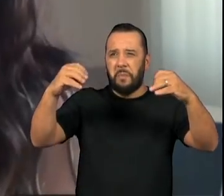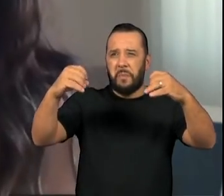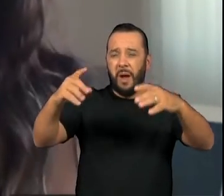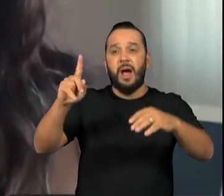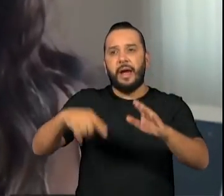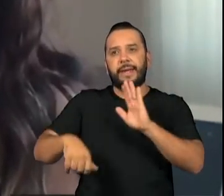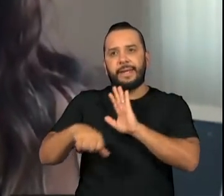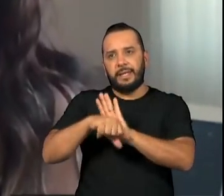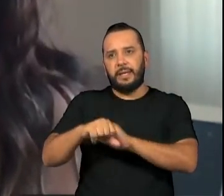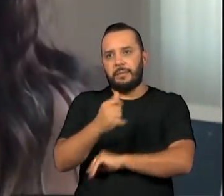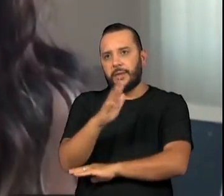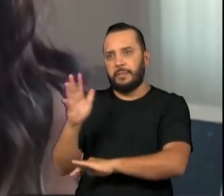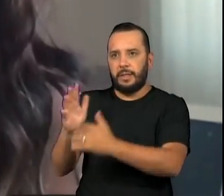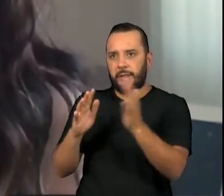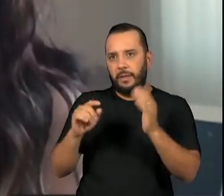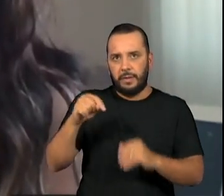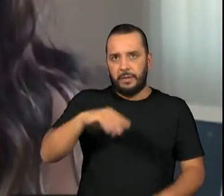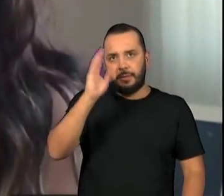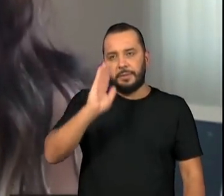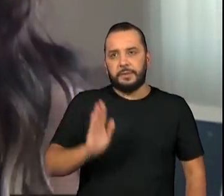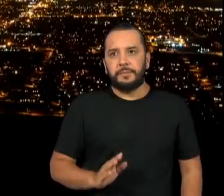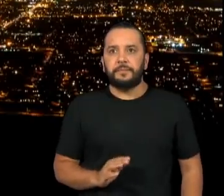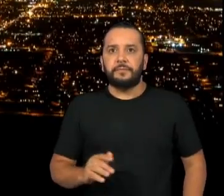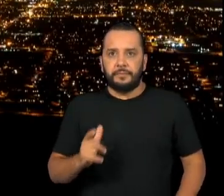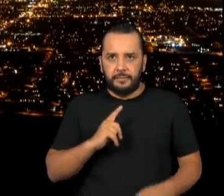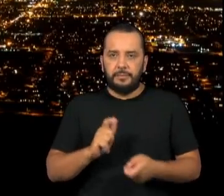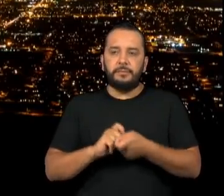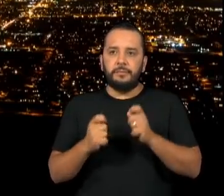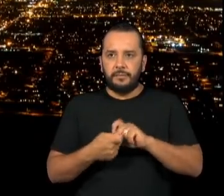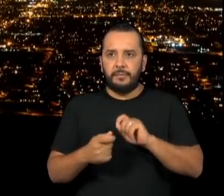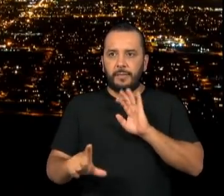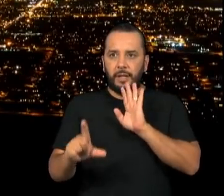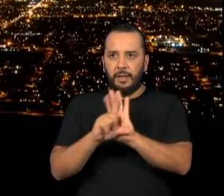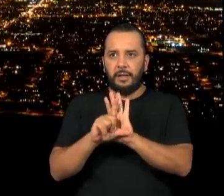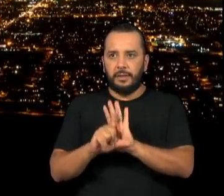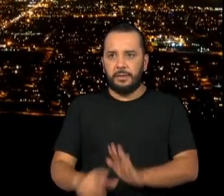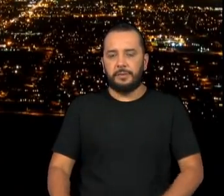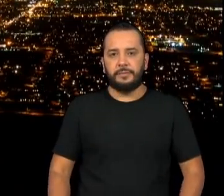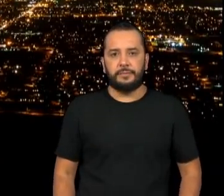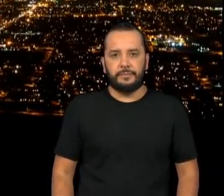É uma adaptação da lei.